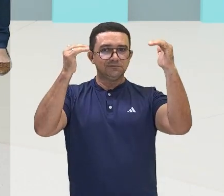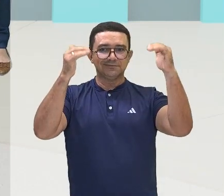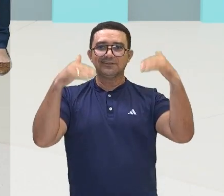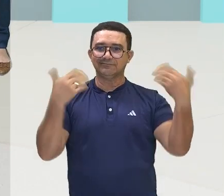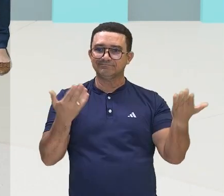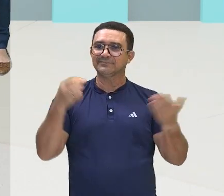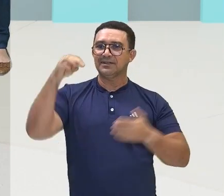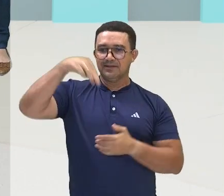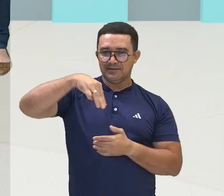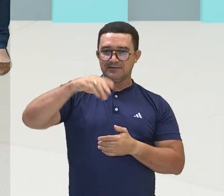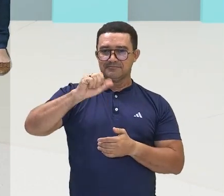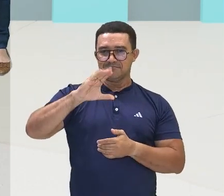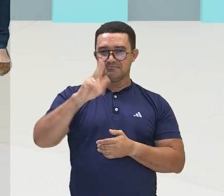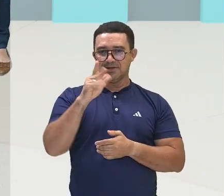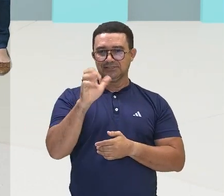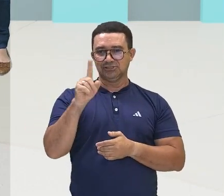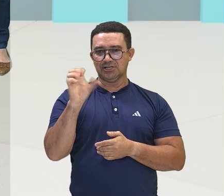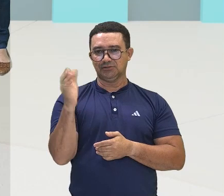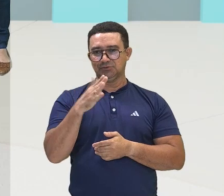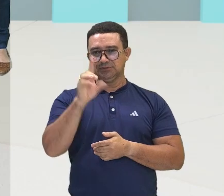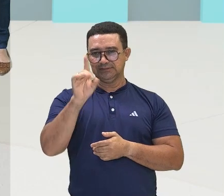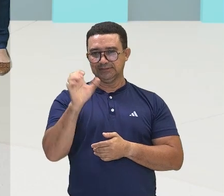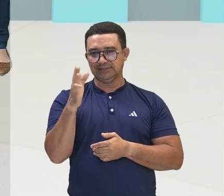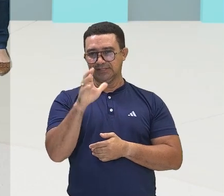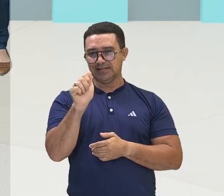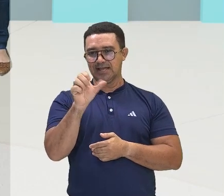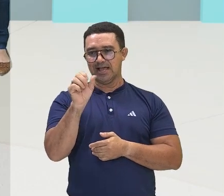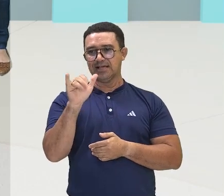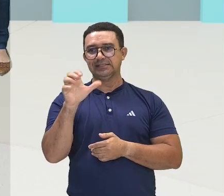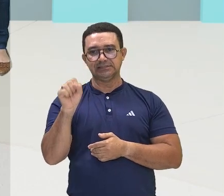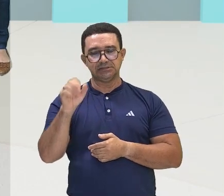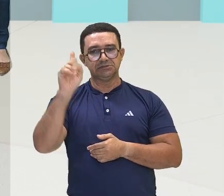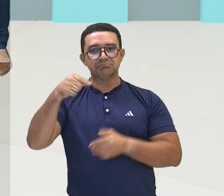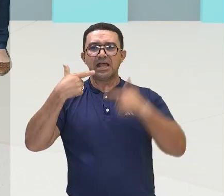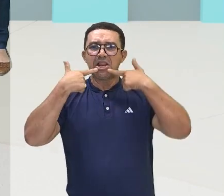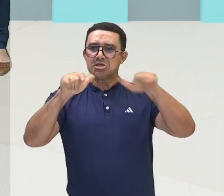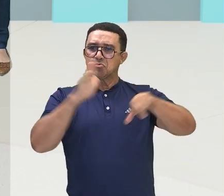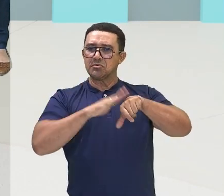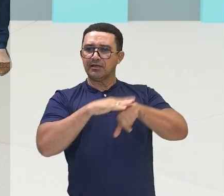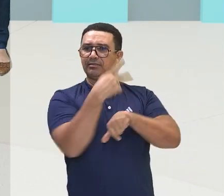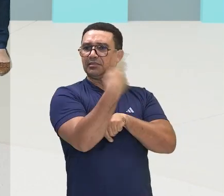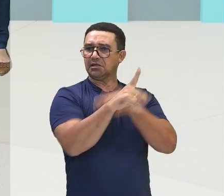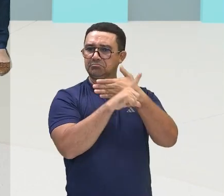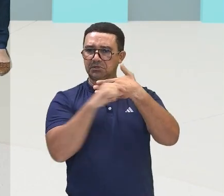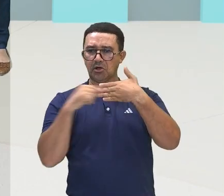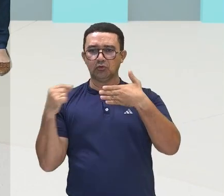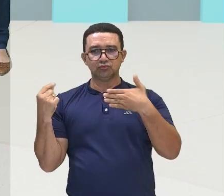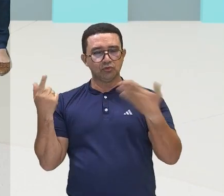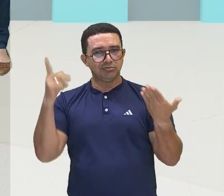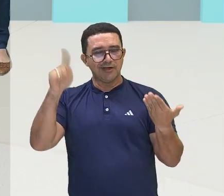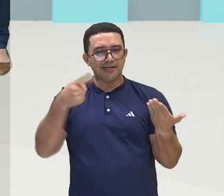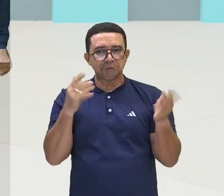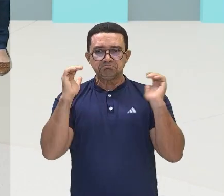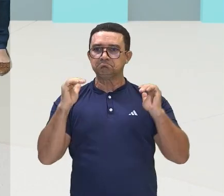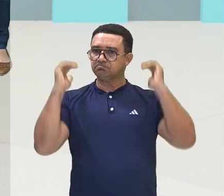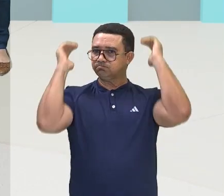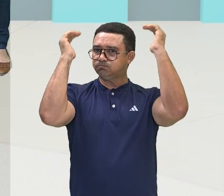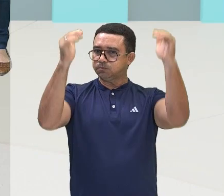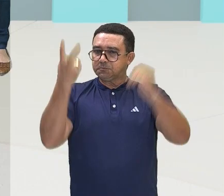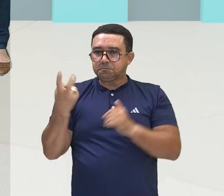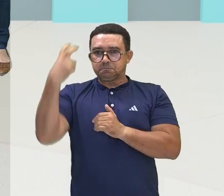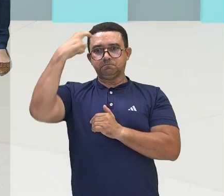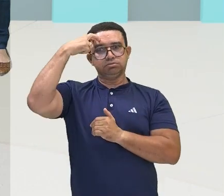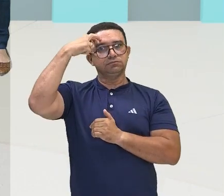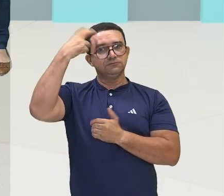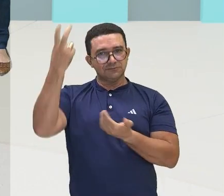se destaca aí, porque o linguajar dele é tão, assim, culto, que faz com que